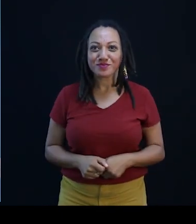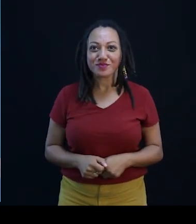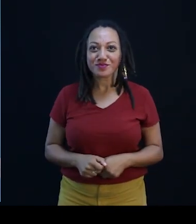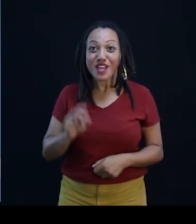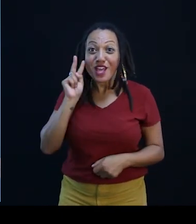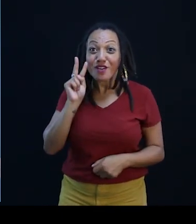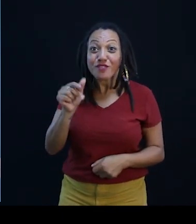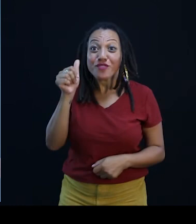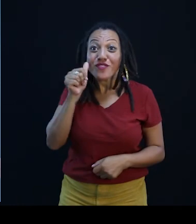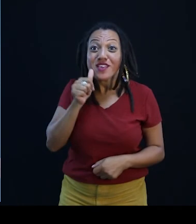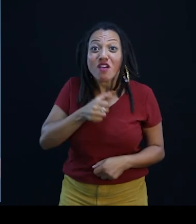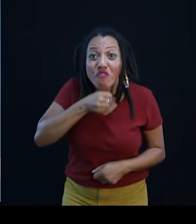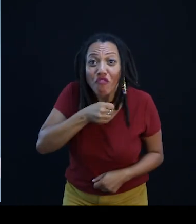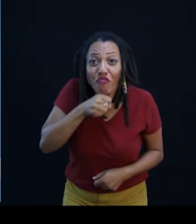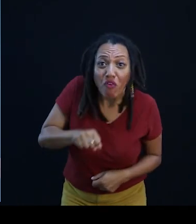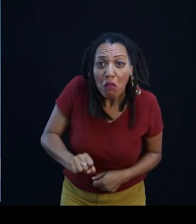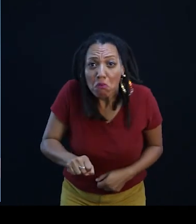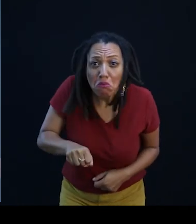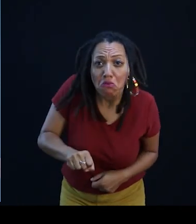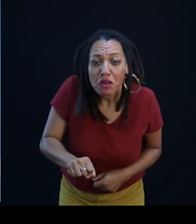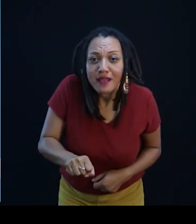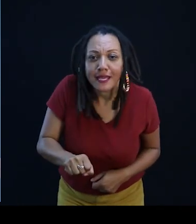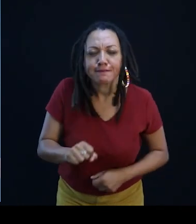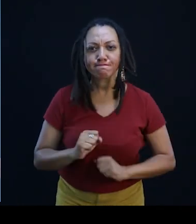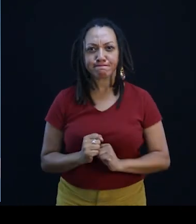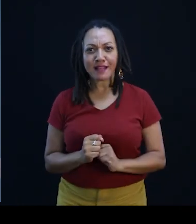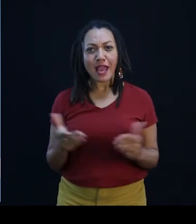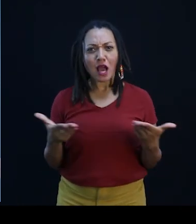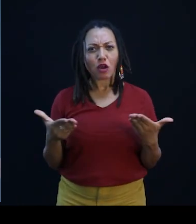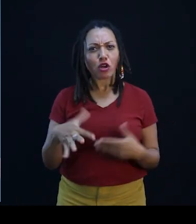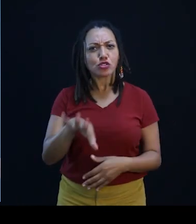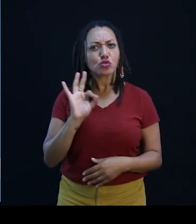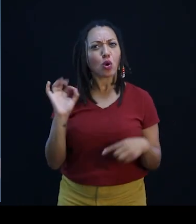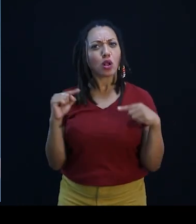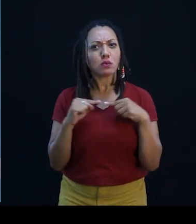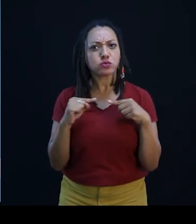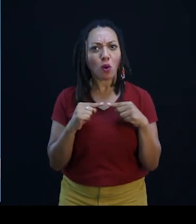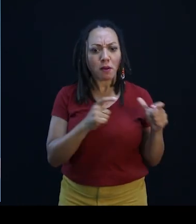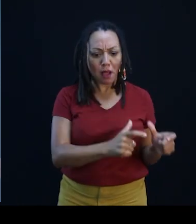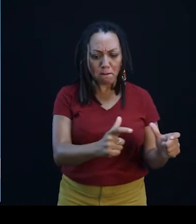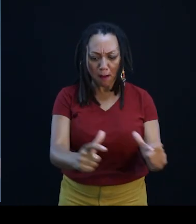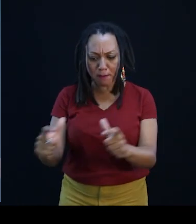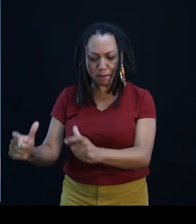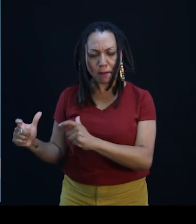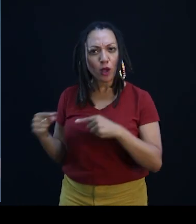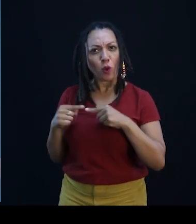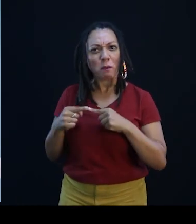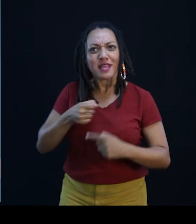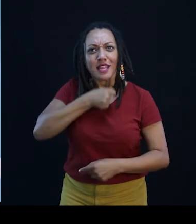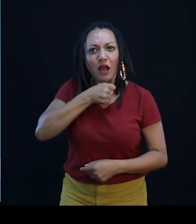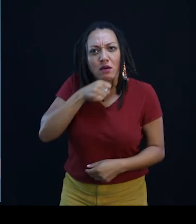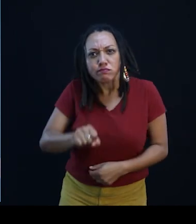Eu vi uma velhinha assim. Aí a velhinha. A gente precisa de um som pra essa velhinha.